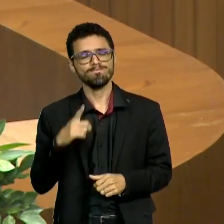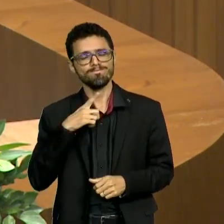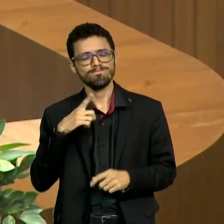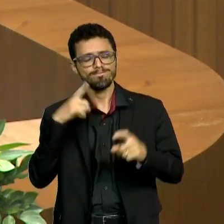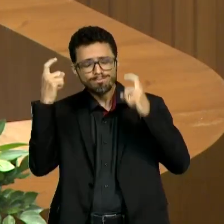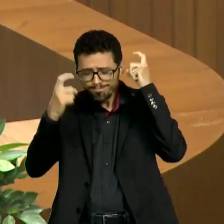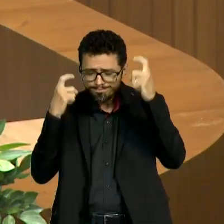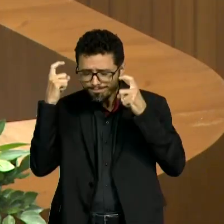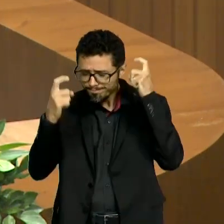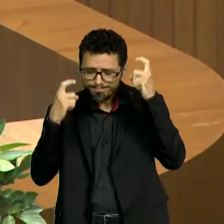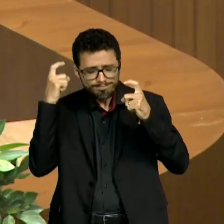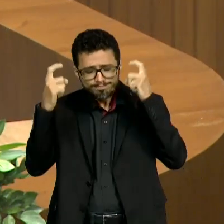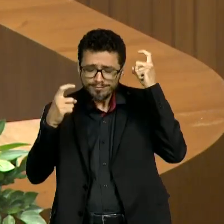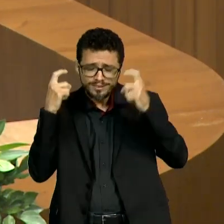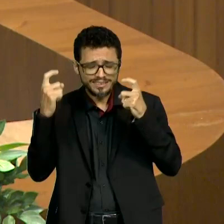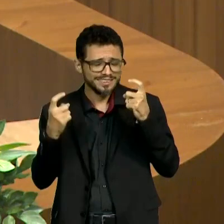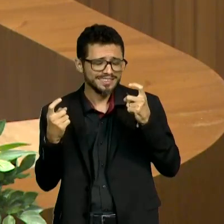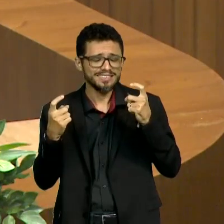está